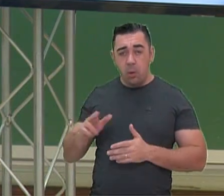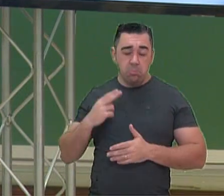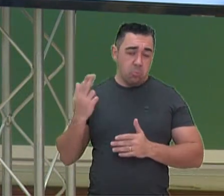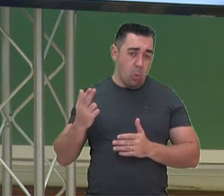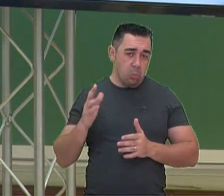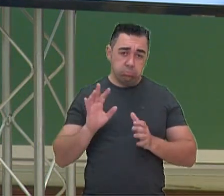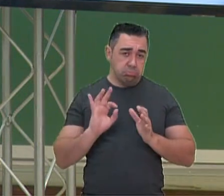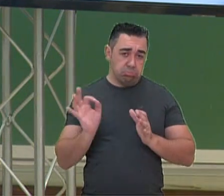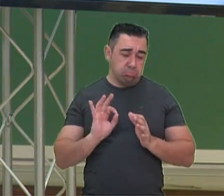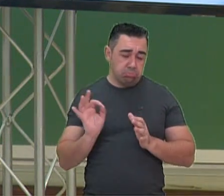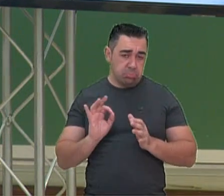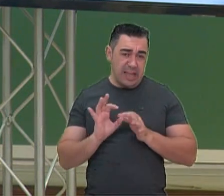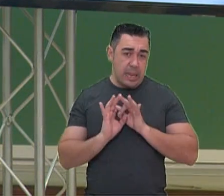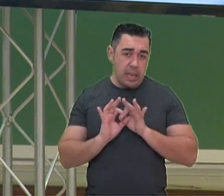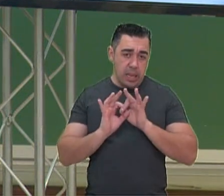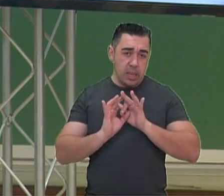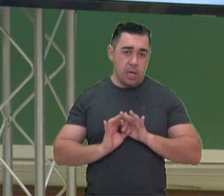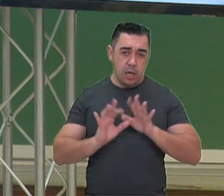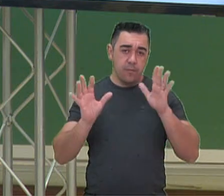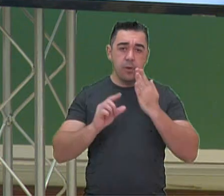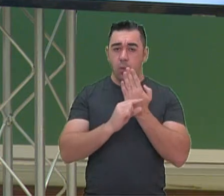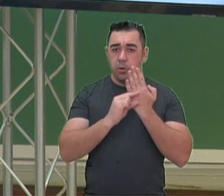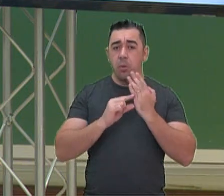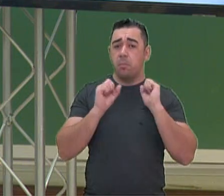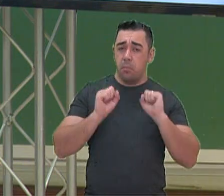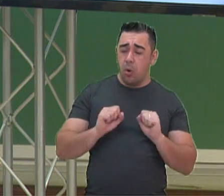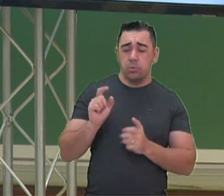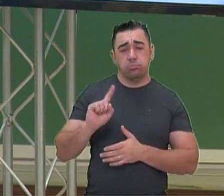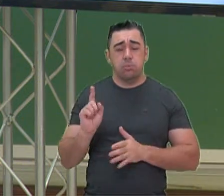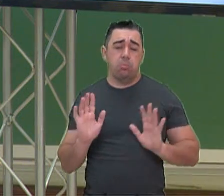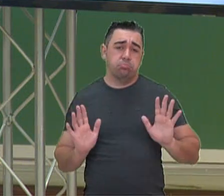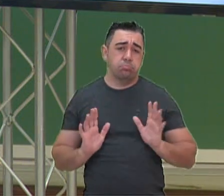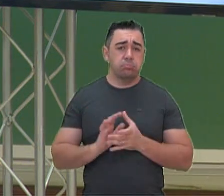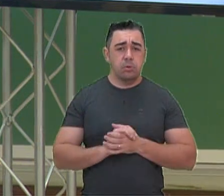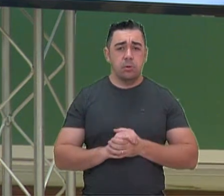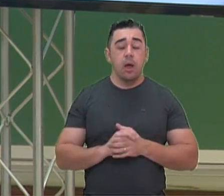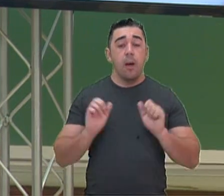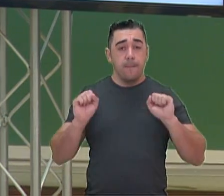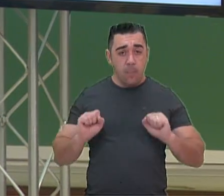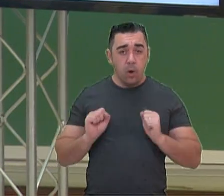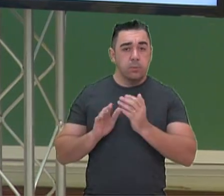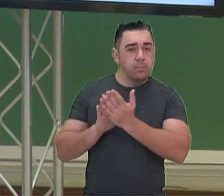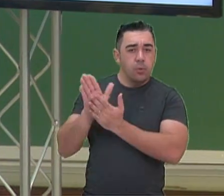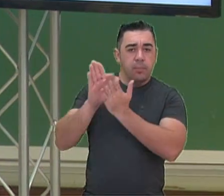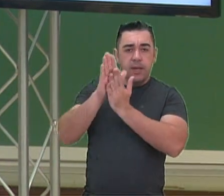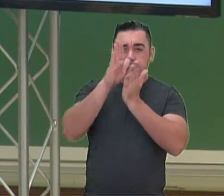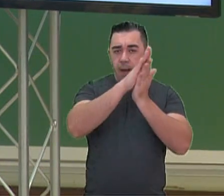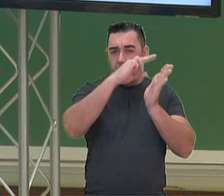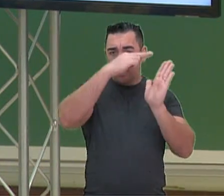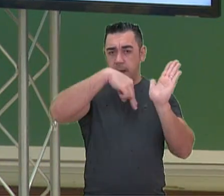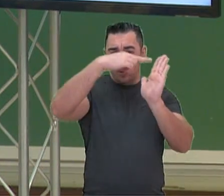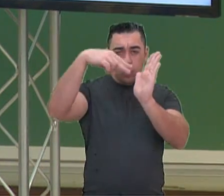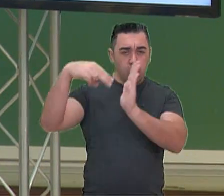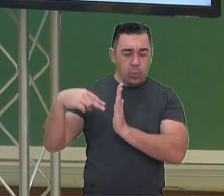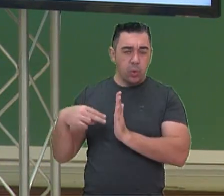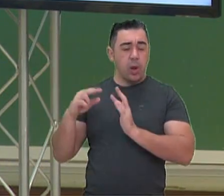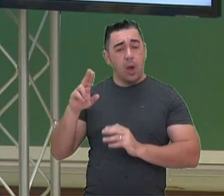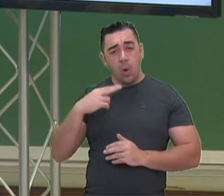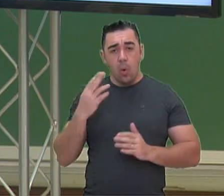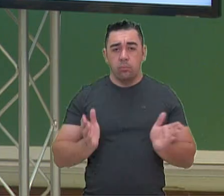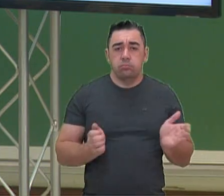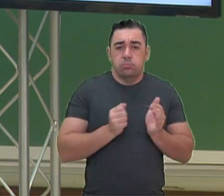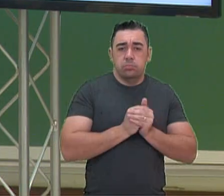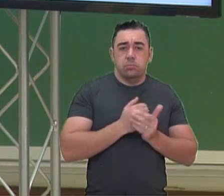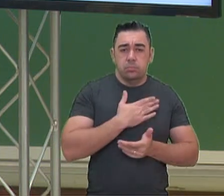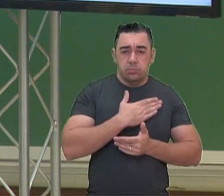está livre do autor. Pode ou não se tornar público. Lembra da Carolina Maria de Jesus? O dela,